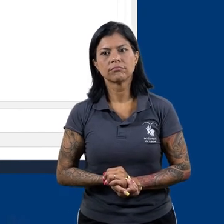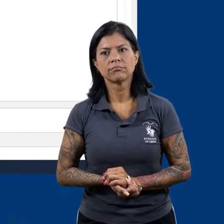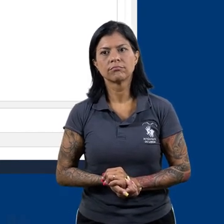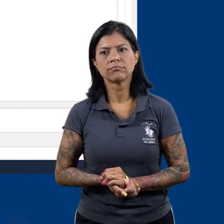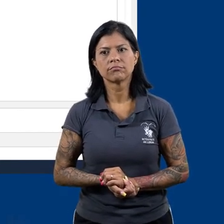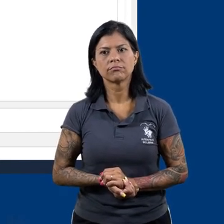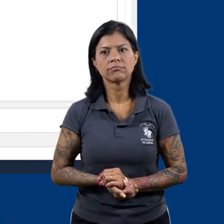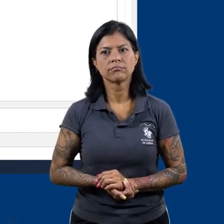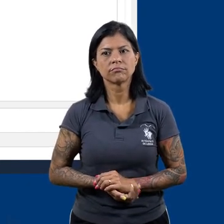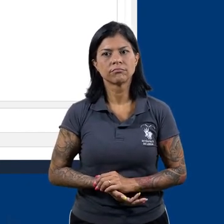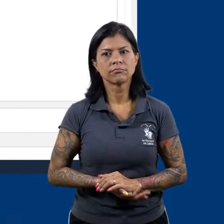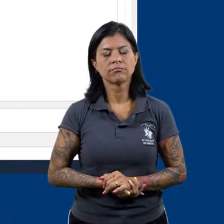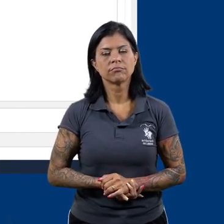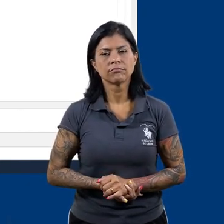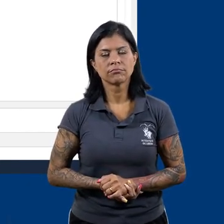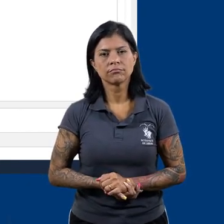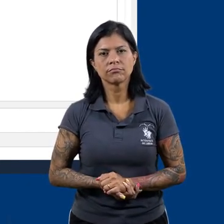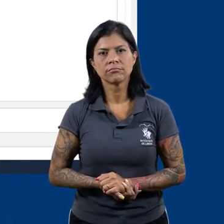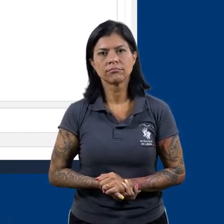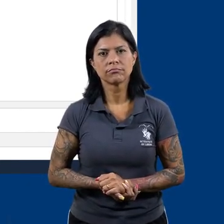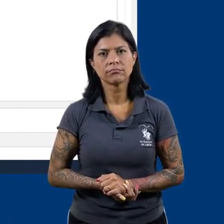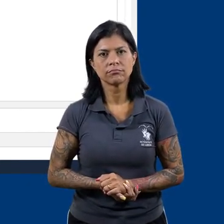E aí